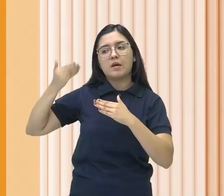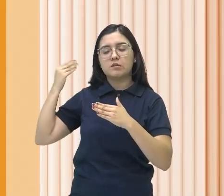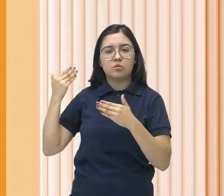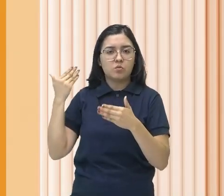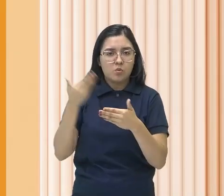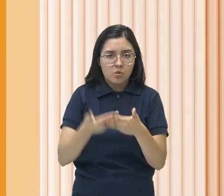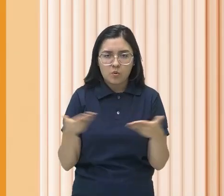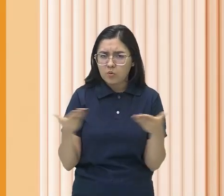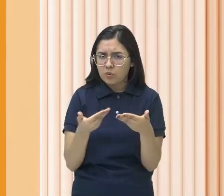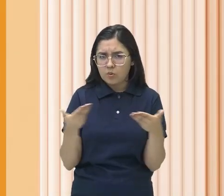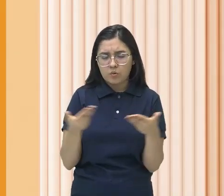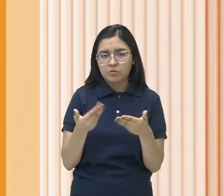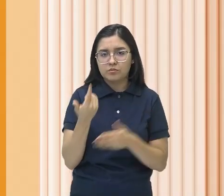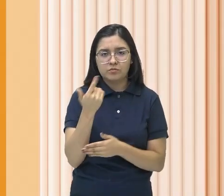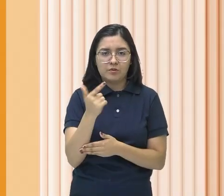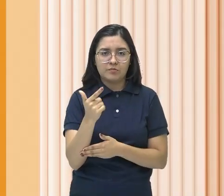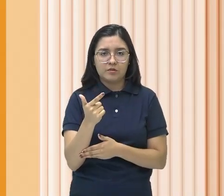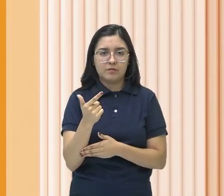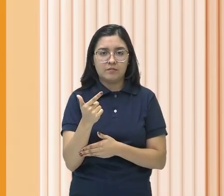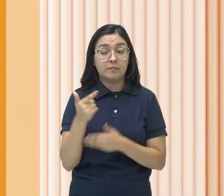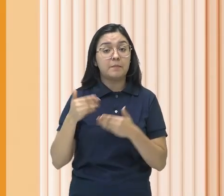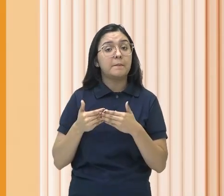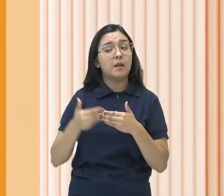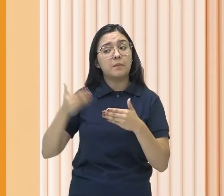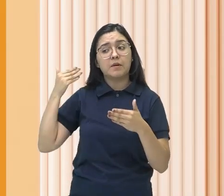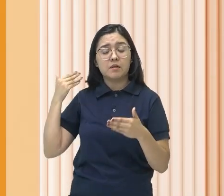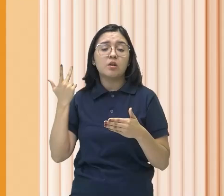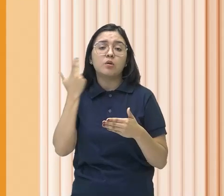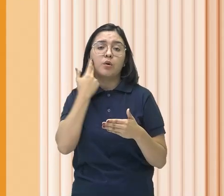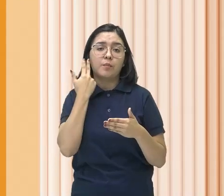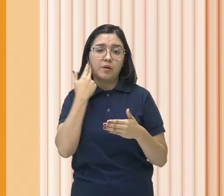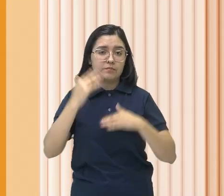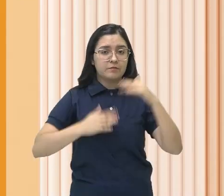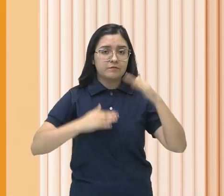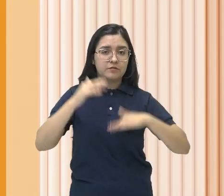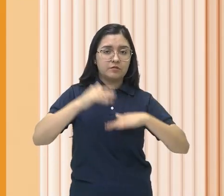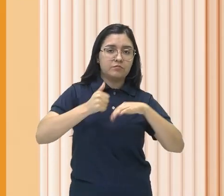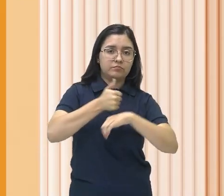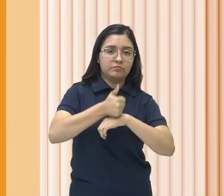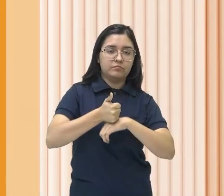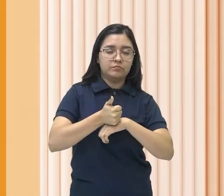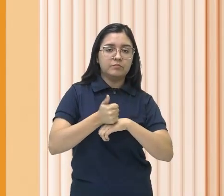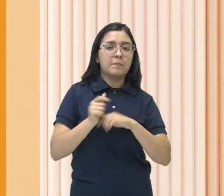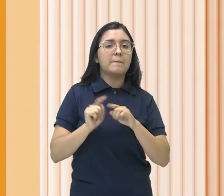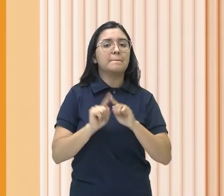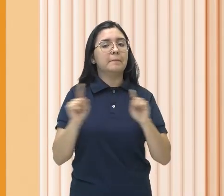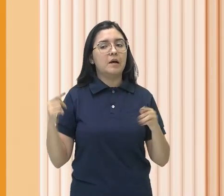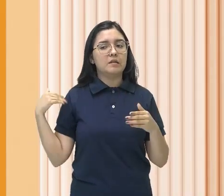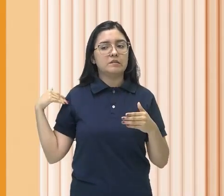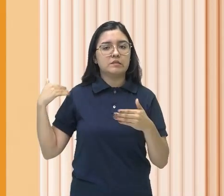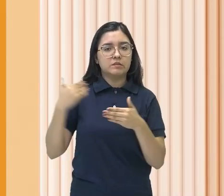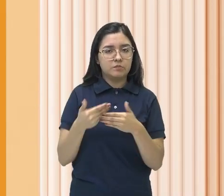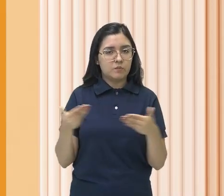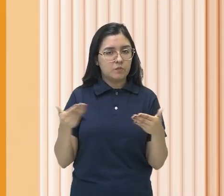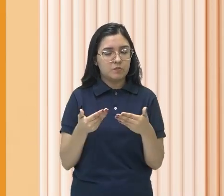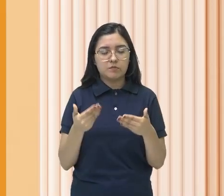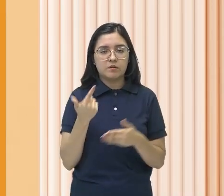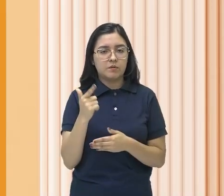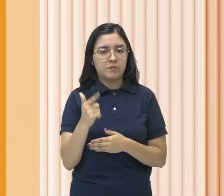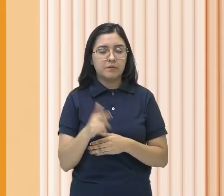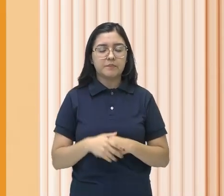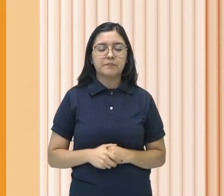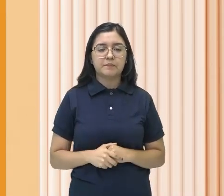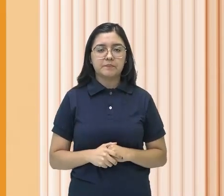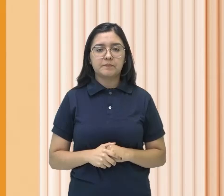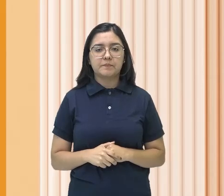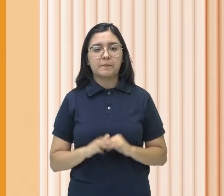Naquela época era comum. Era comum. Né? Agora não existe mais. E